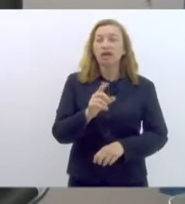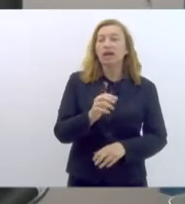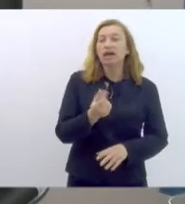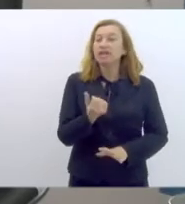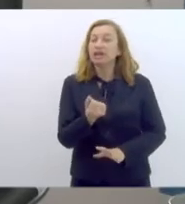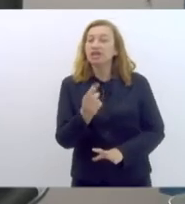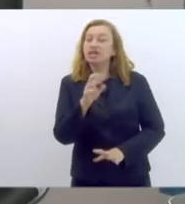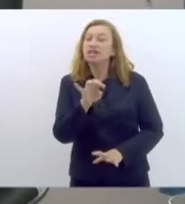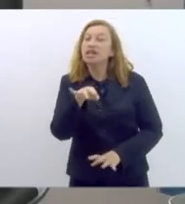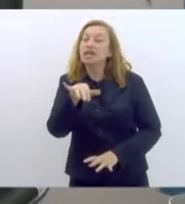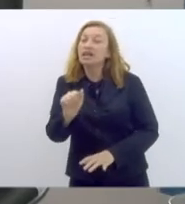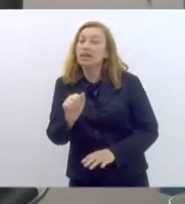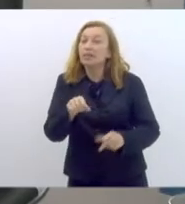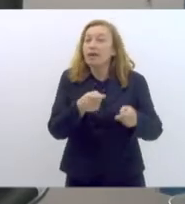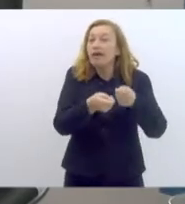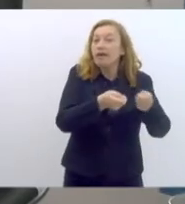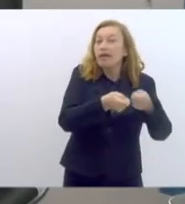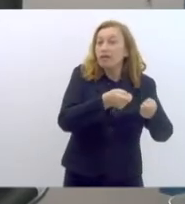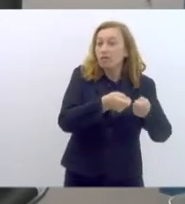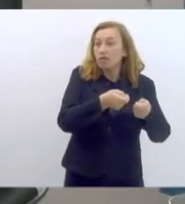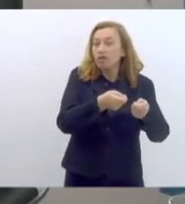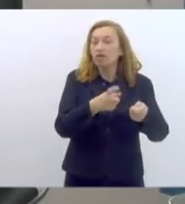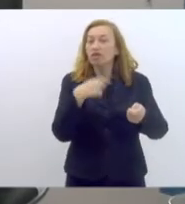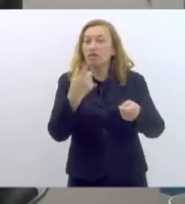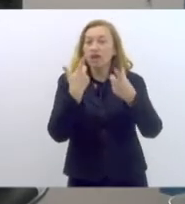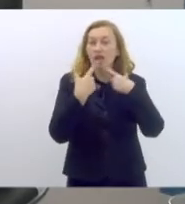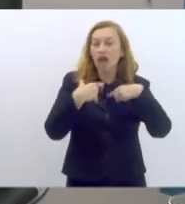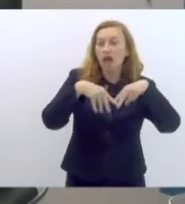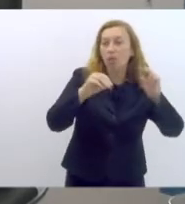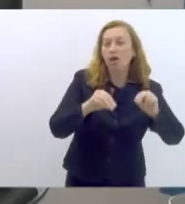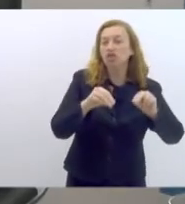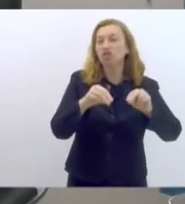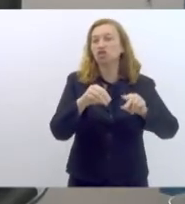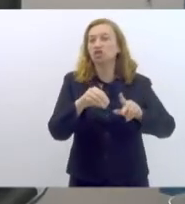para regular o que a gente chama na linguagem popular